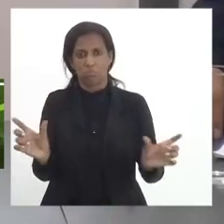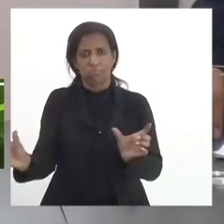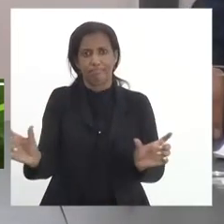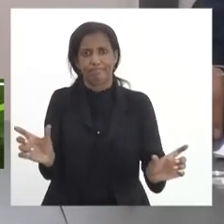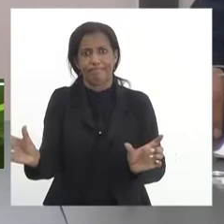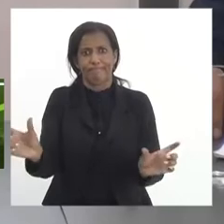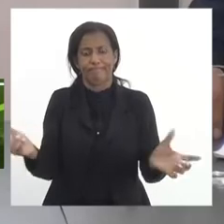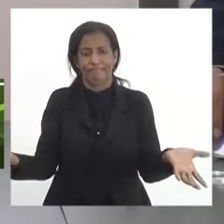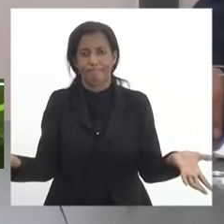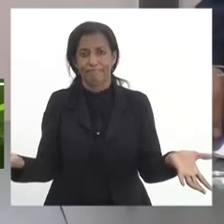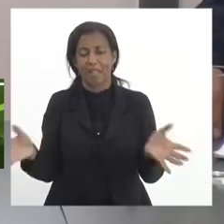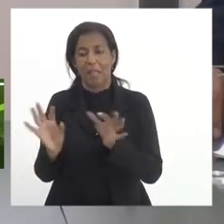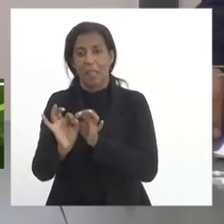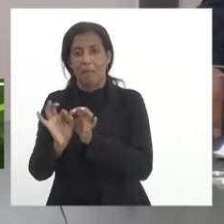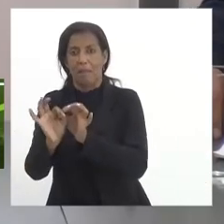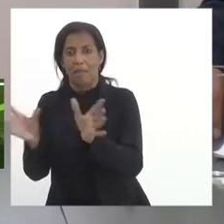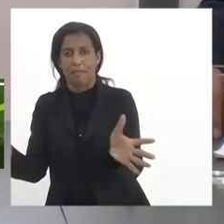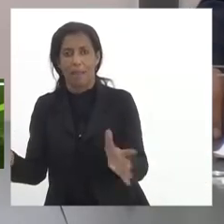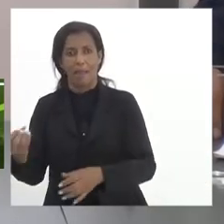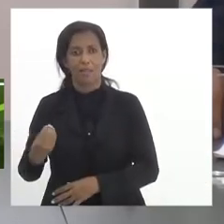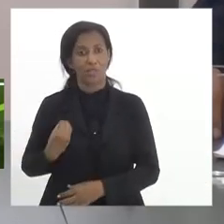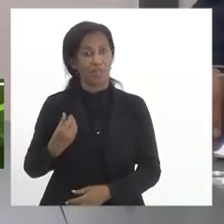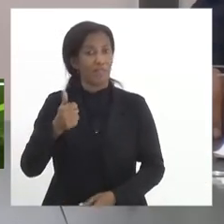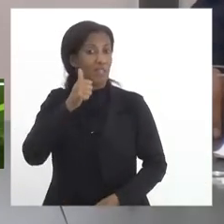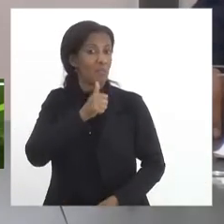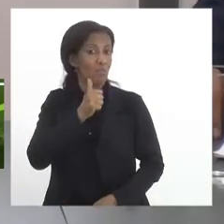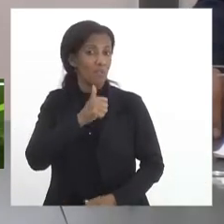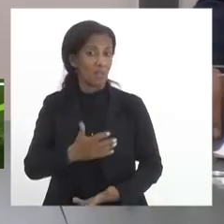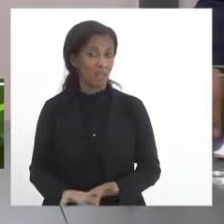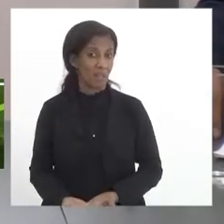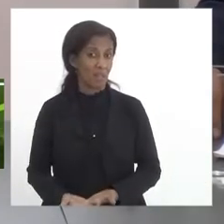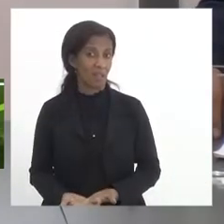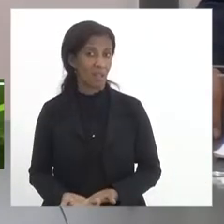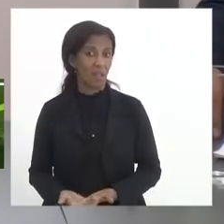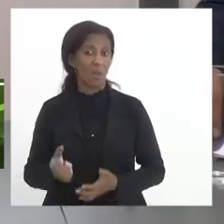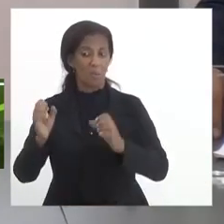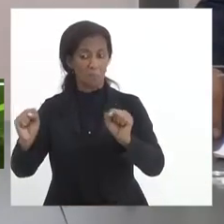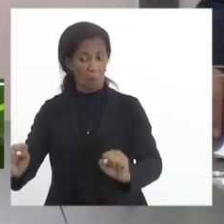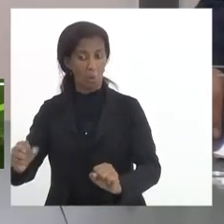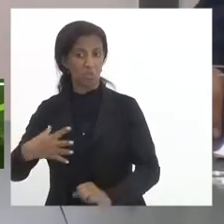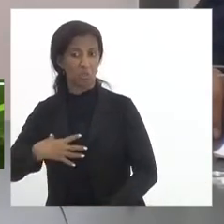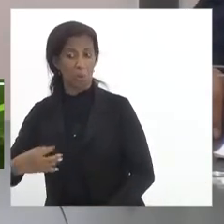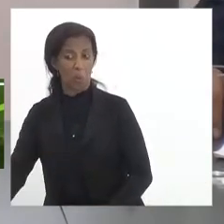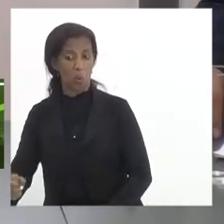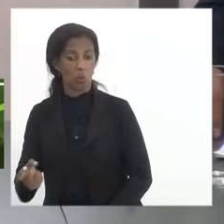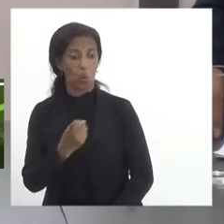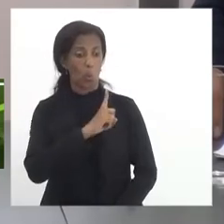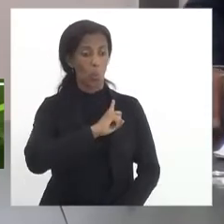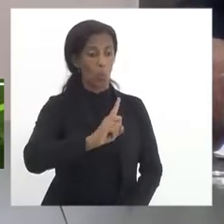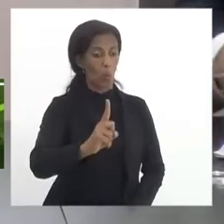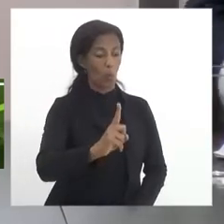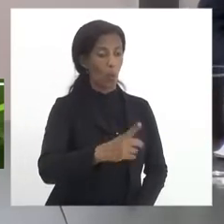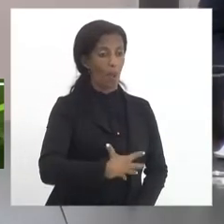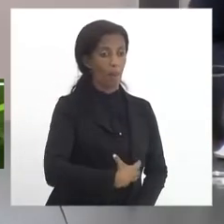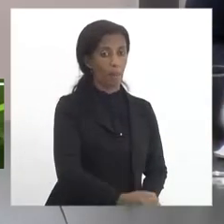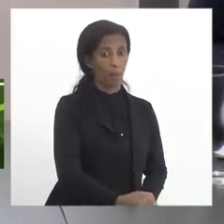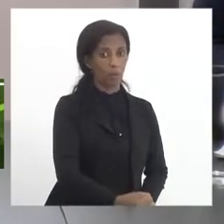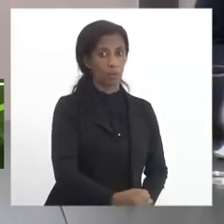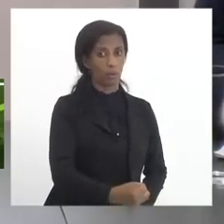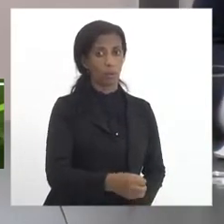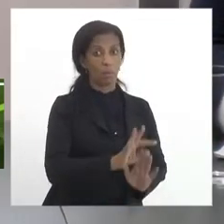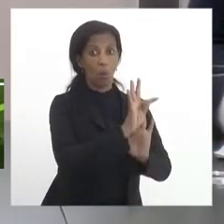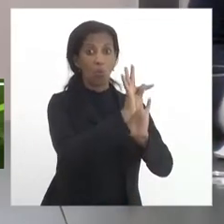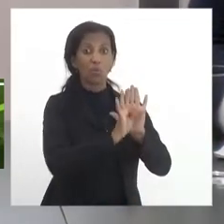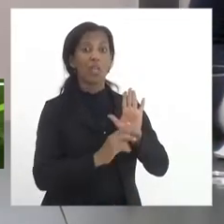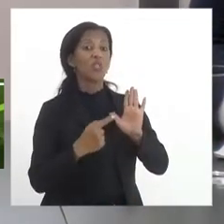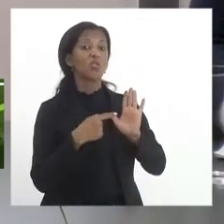quem? Da liberdade, e a defesa da vida da mulher a favor do aborto. Então, portanto, é tênue demais esta questão. E